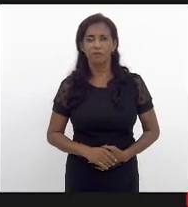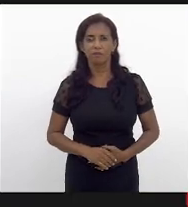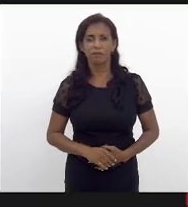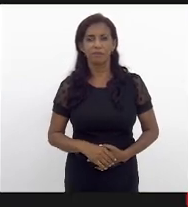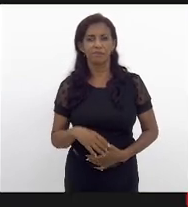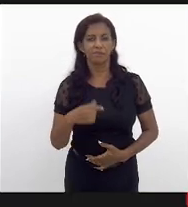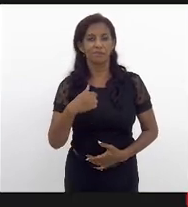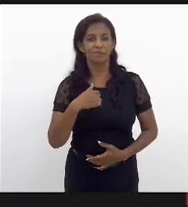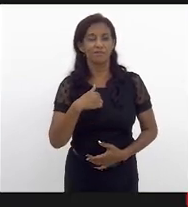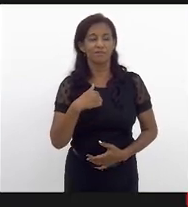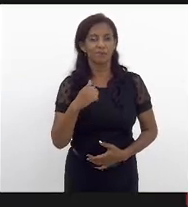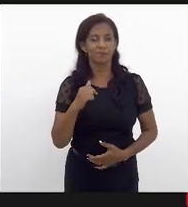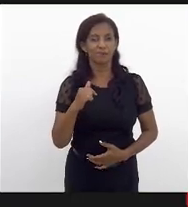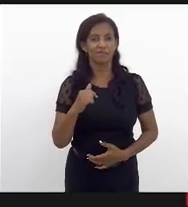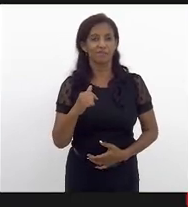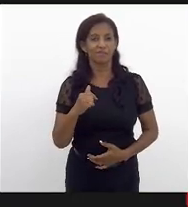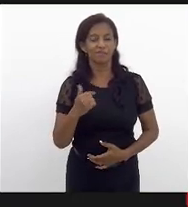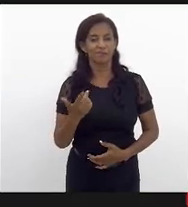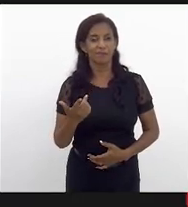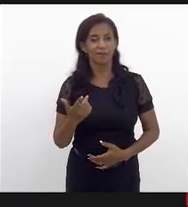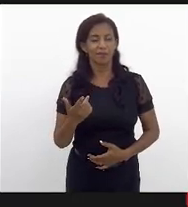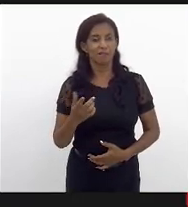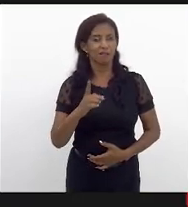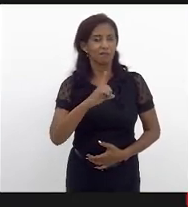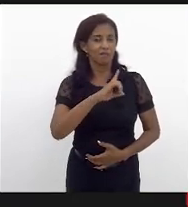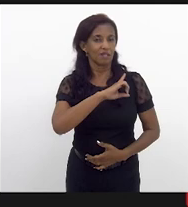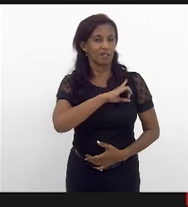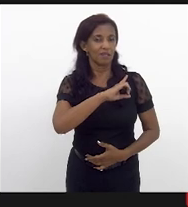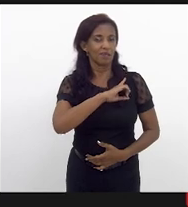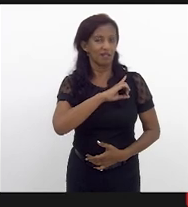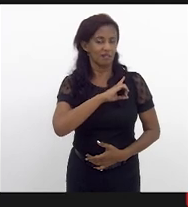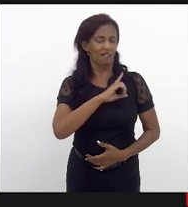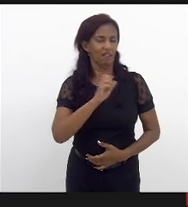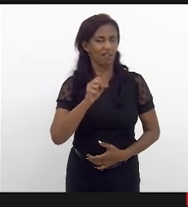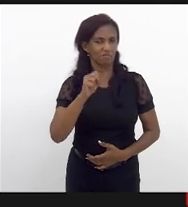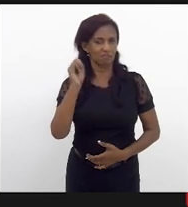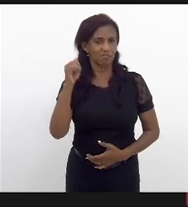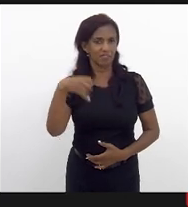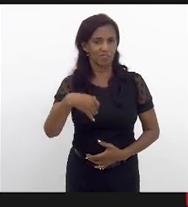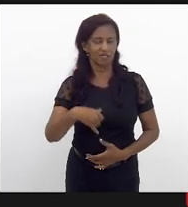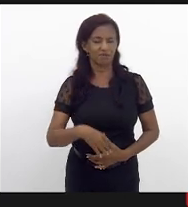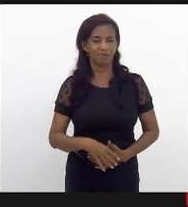Aqui comigo, é um grande delegado, vai ser um grande conselheiro. Voto sim.